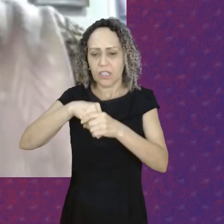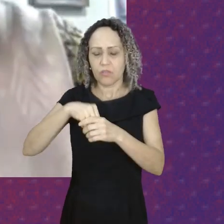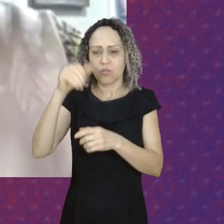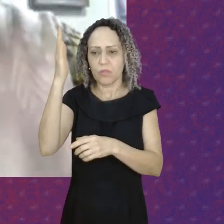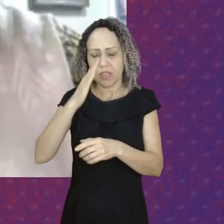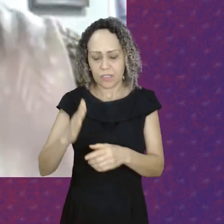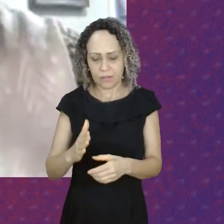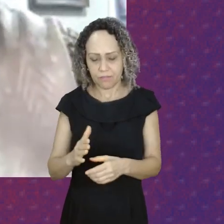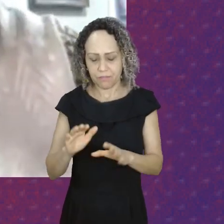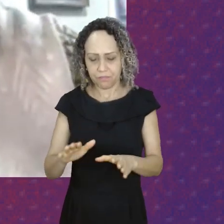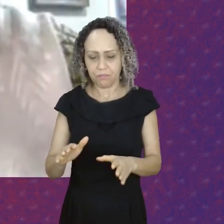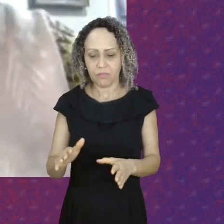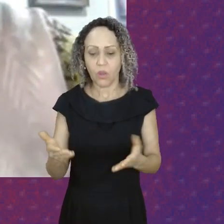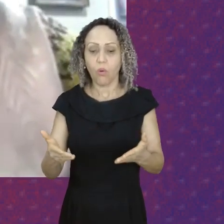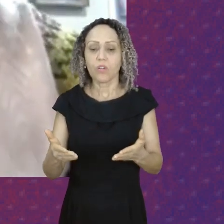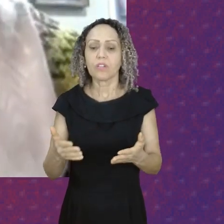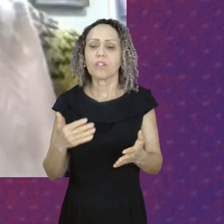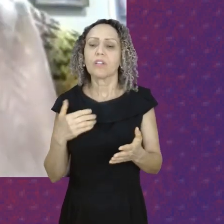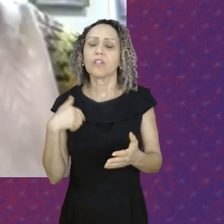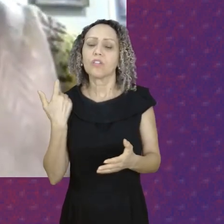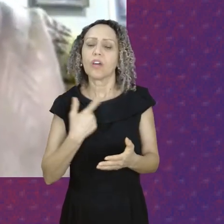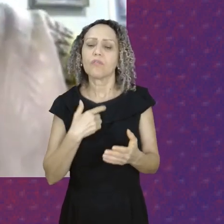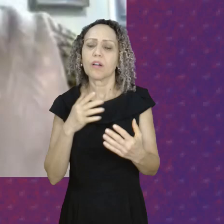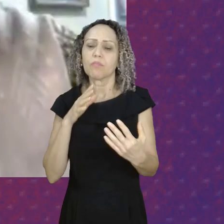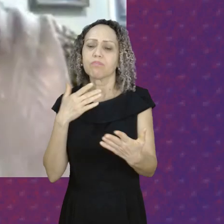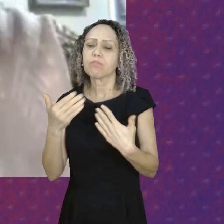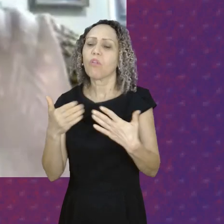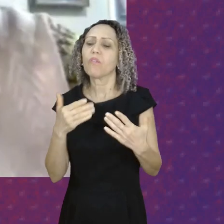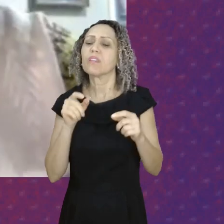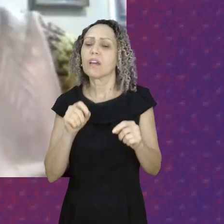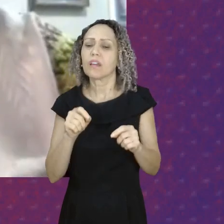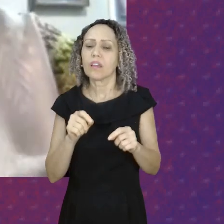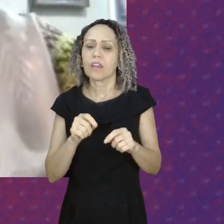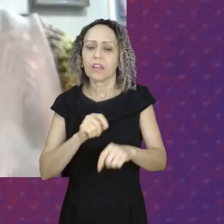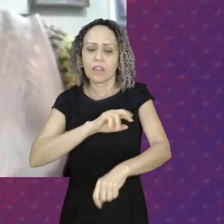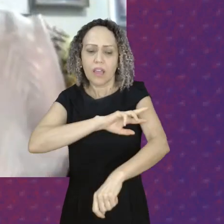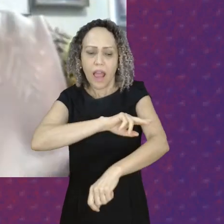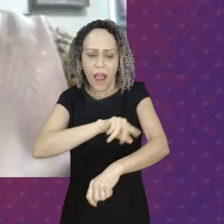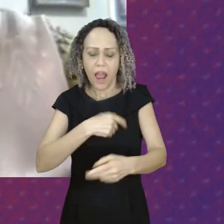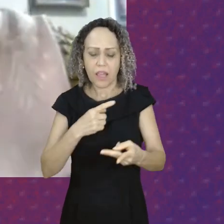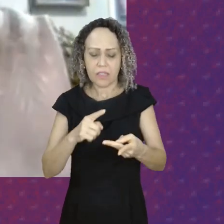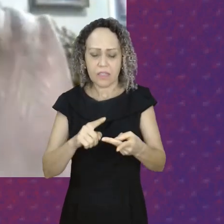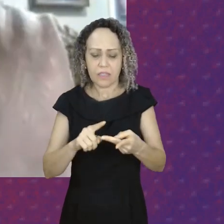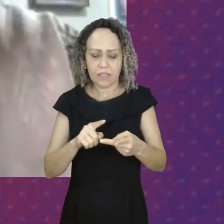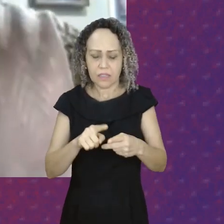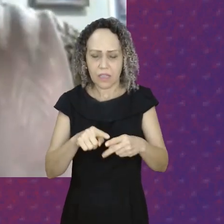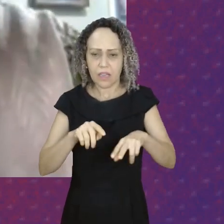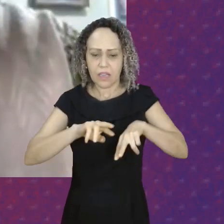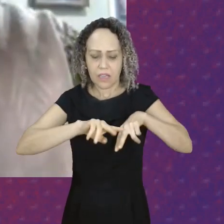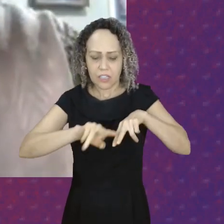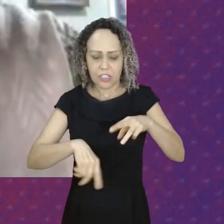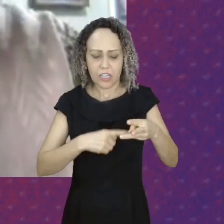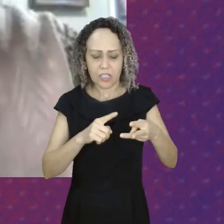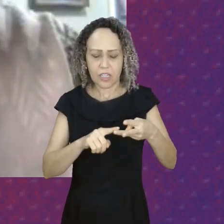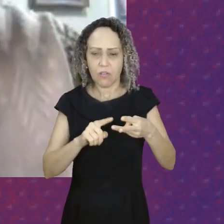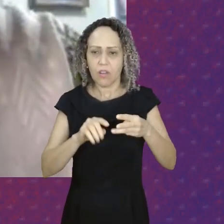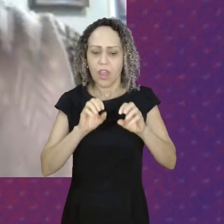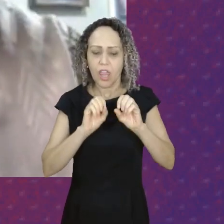conversar sobre raça, gênero, educação, e teremos aí